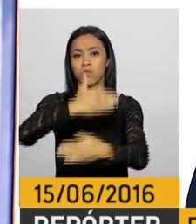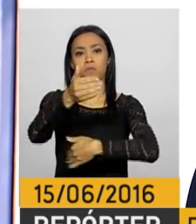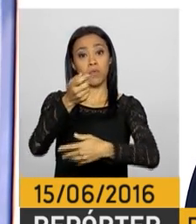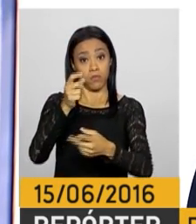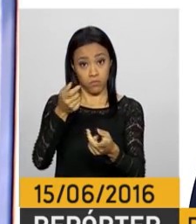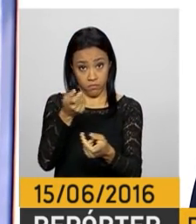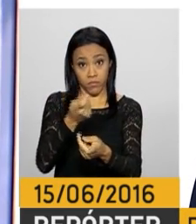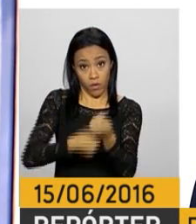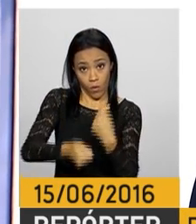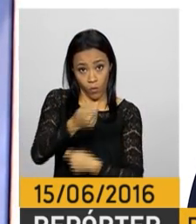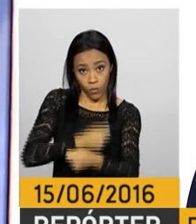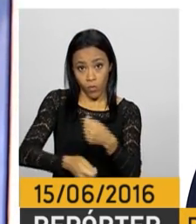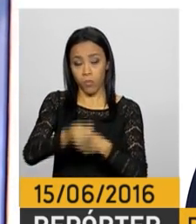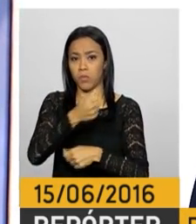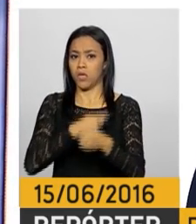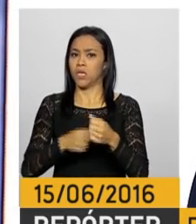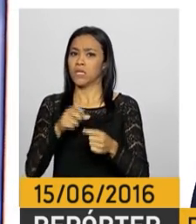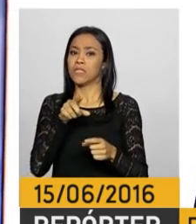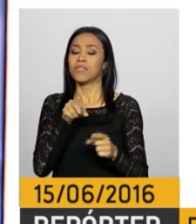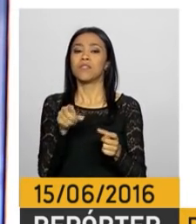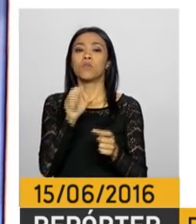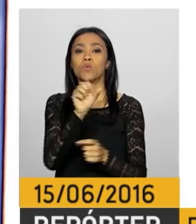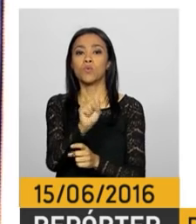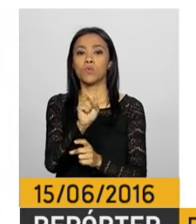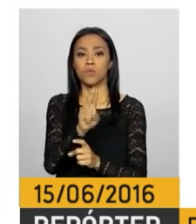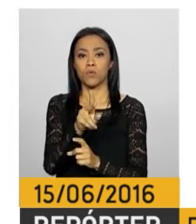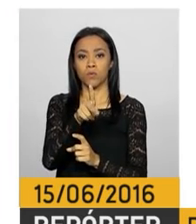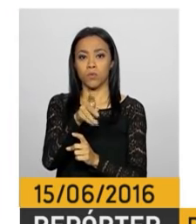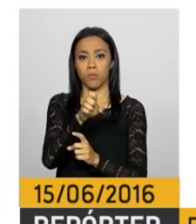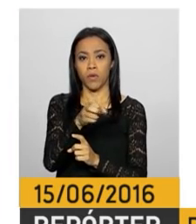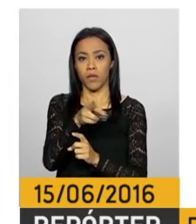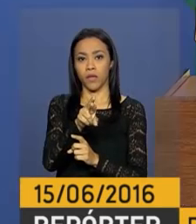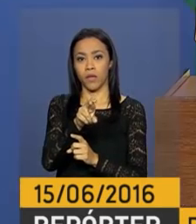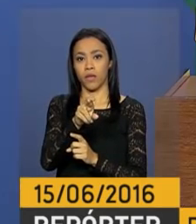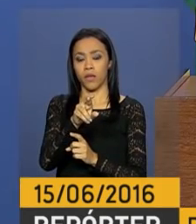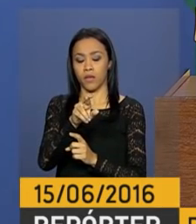ter um super primário no ano que vem.